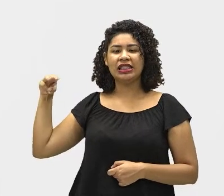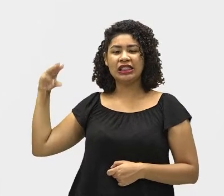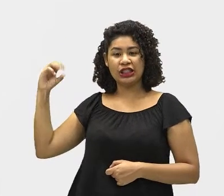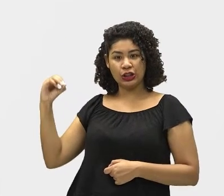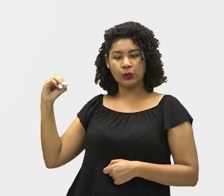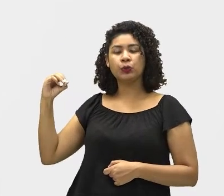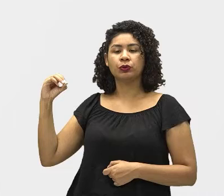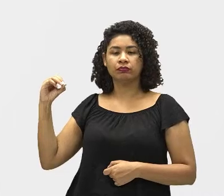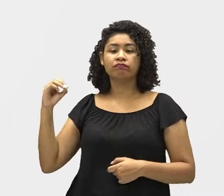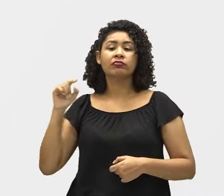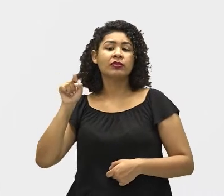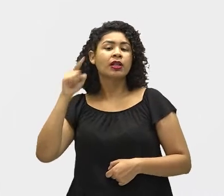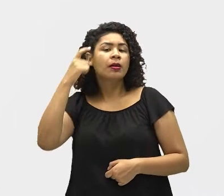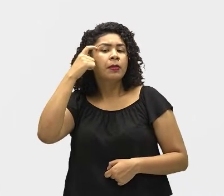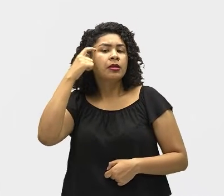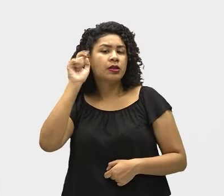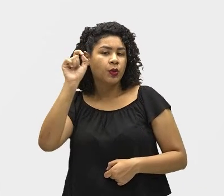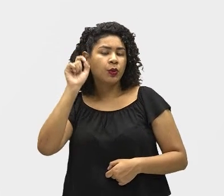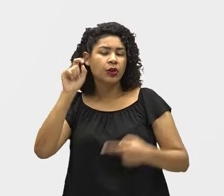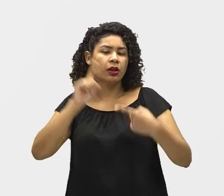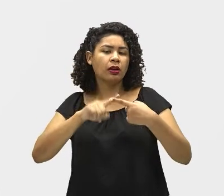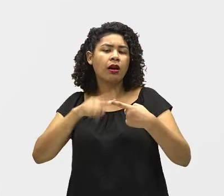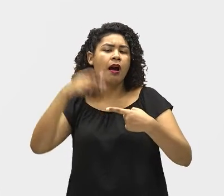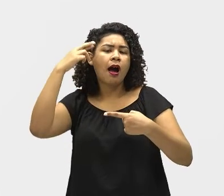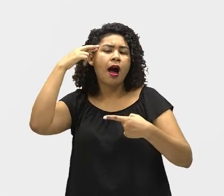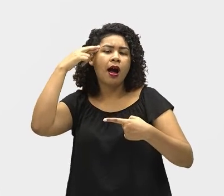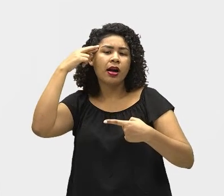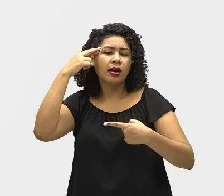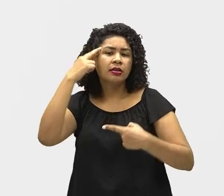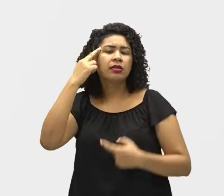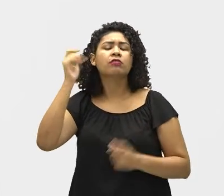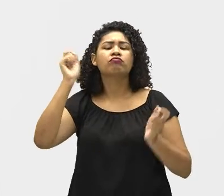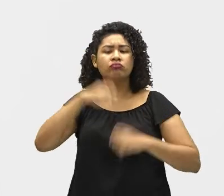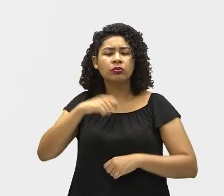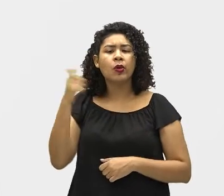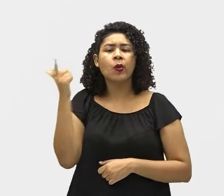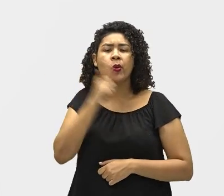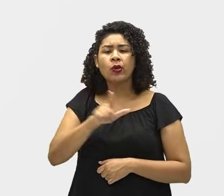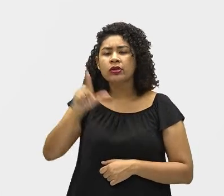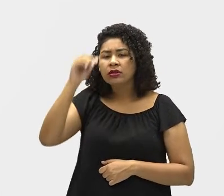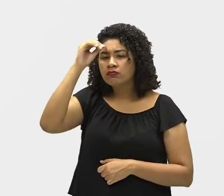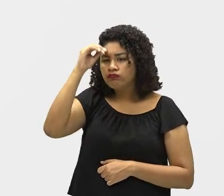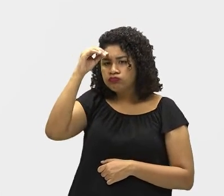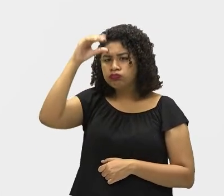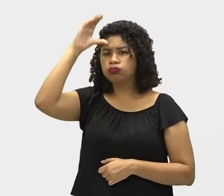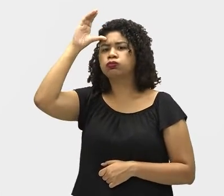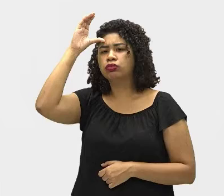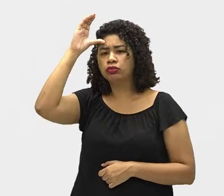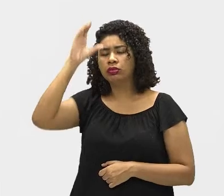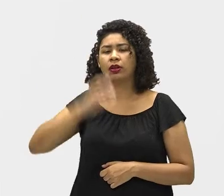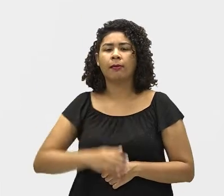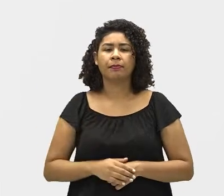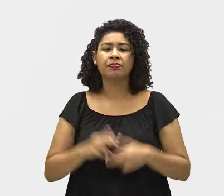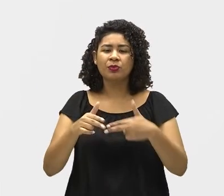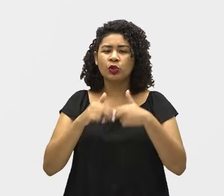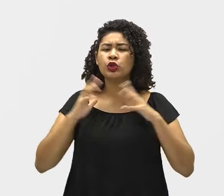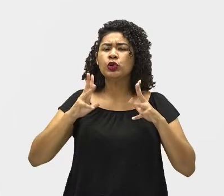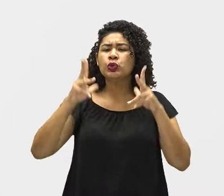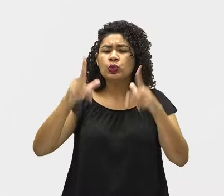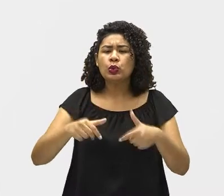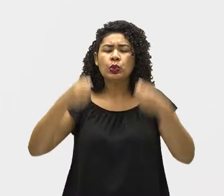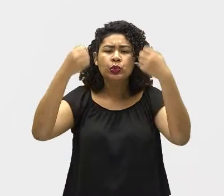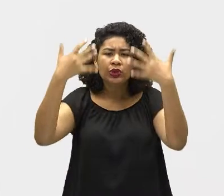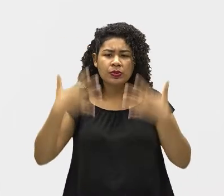de que a razão era o único caminho para se chegar ao conhecimento e que tudo podia ser explicado pela